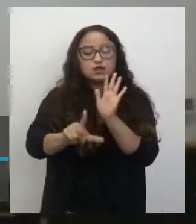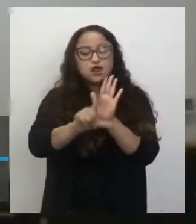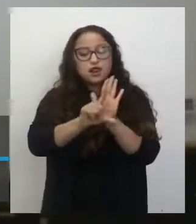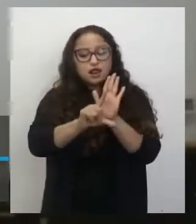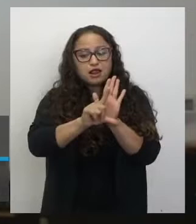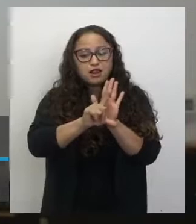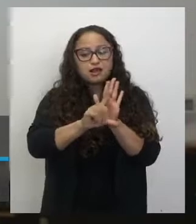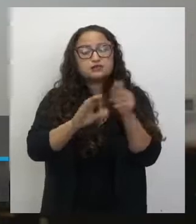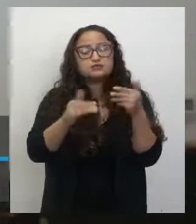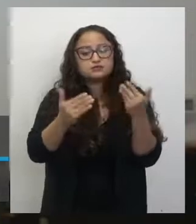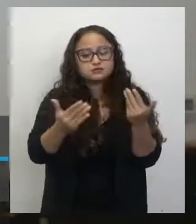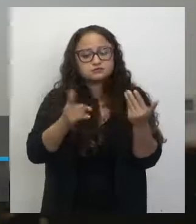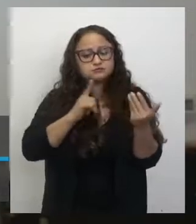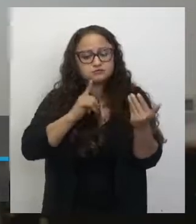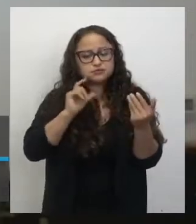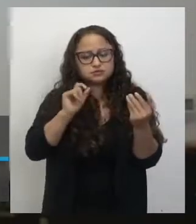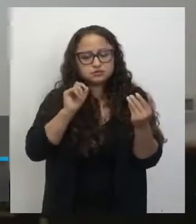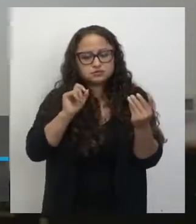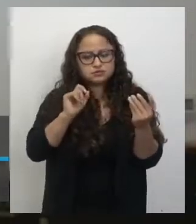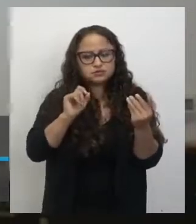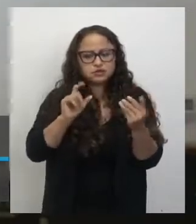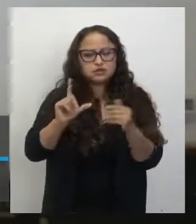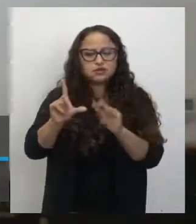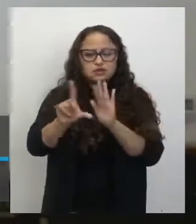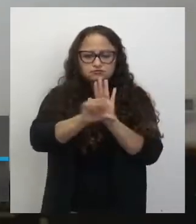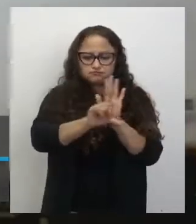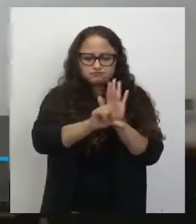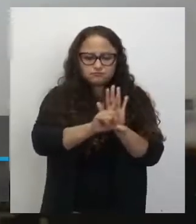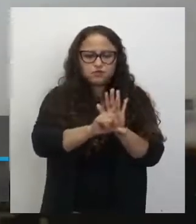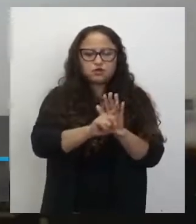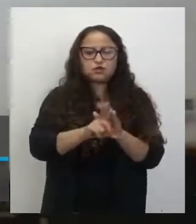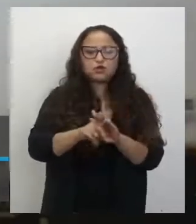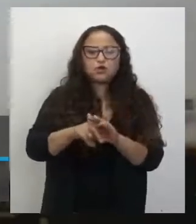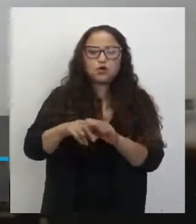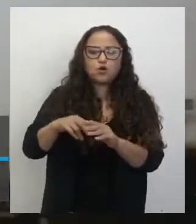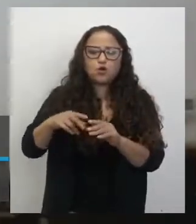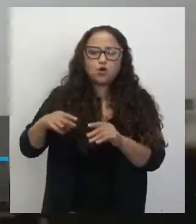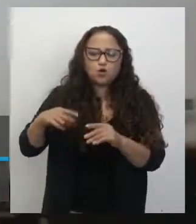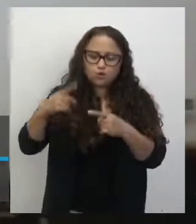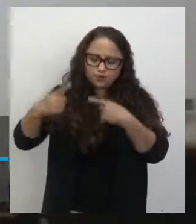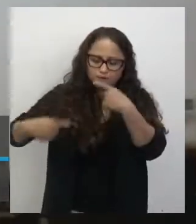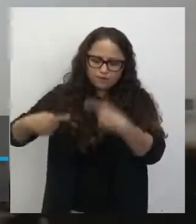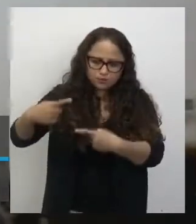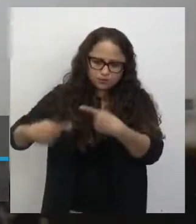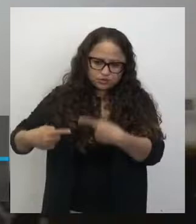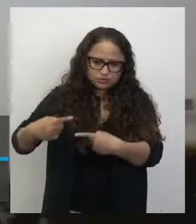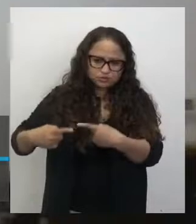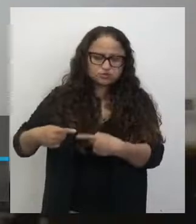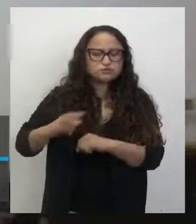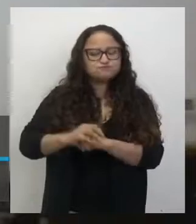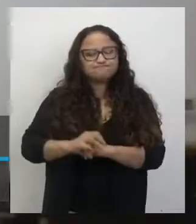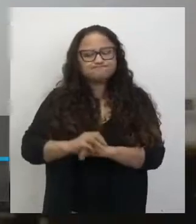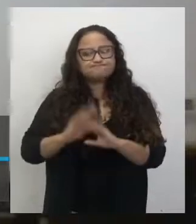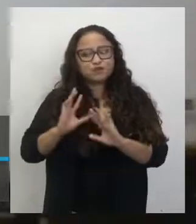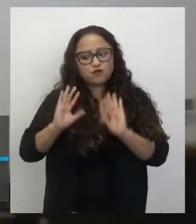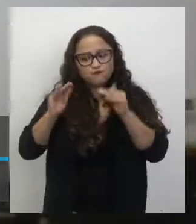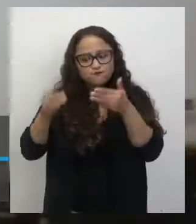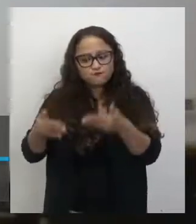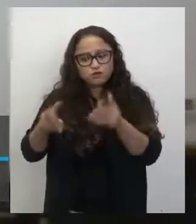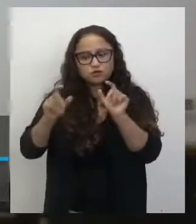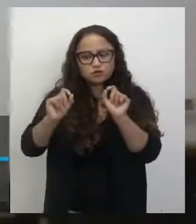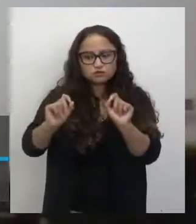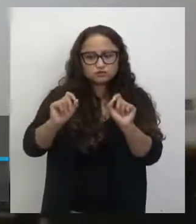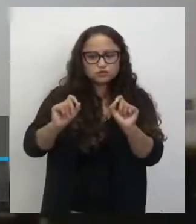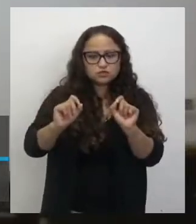gente sabe que no caso, né, é o legislativo, são os políticos, tal, tá? Então, é neles que a gente tem que focar. Então, nós temos o quê? O